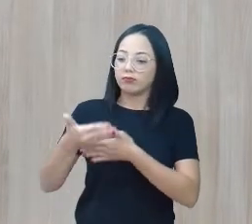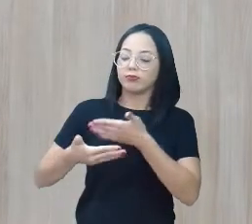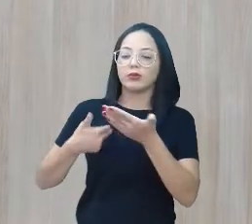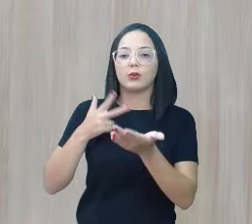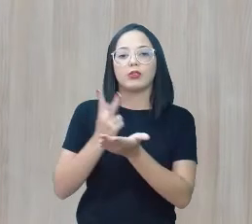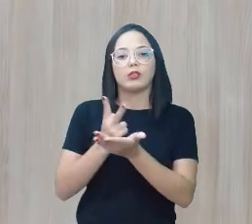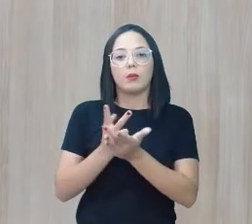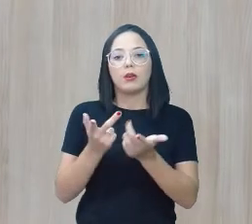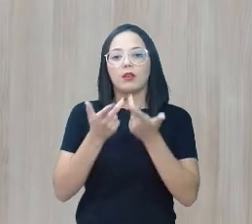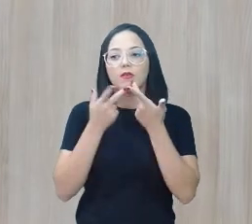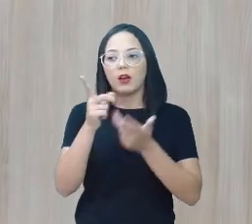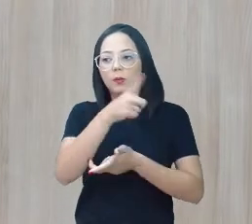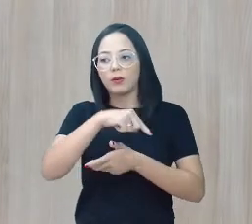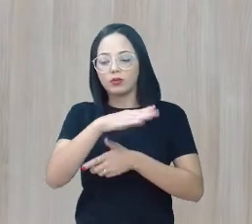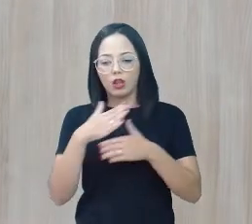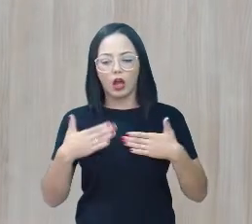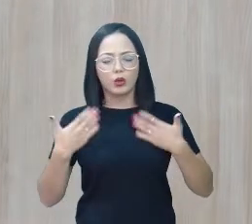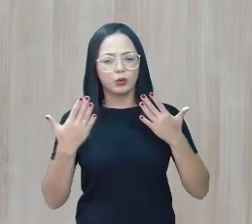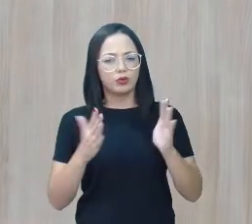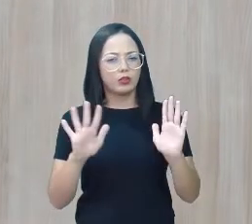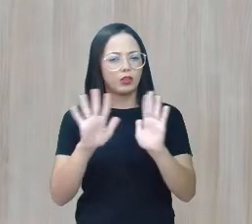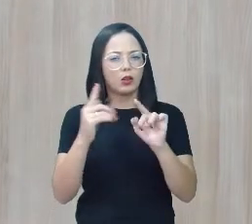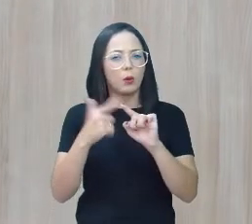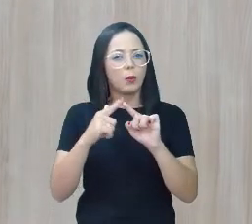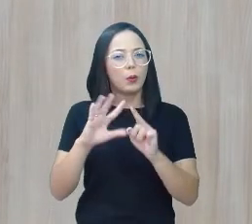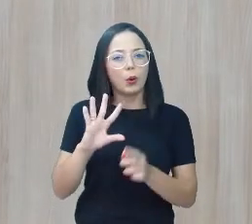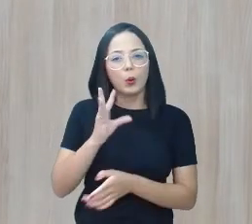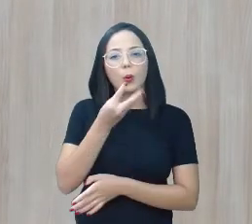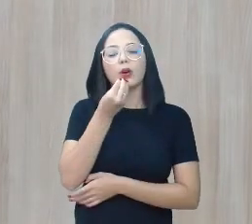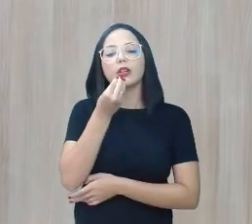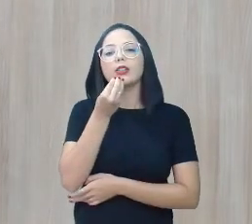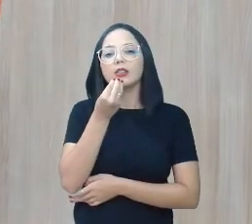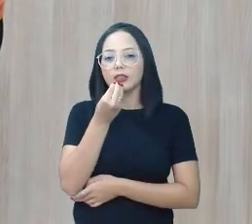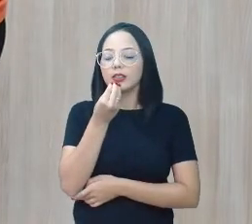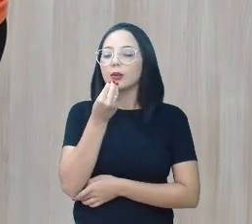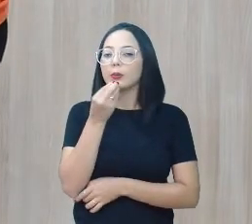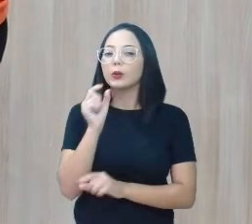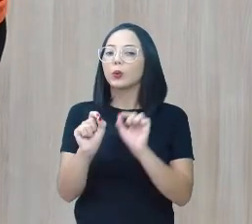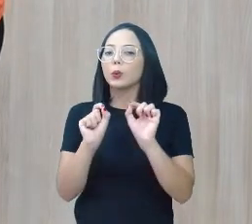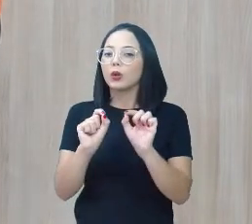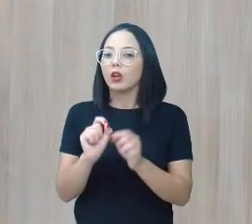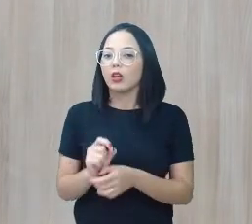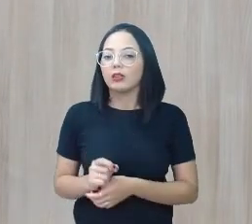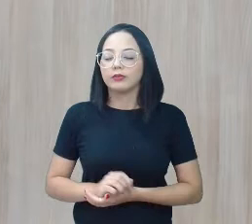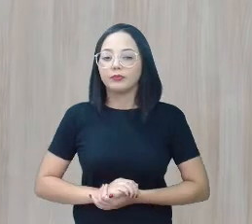para vocês, não assustem, porque o conhecimento, ele